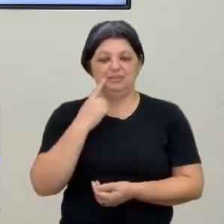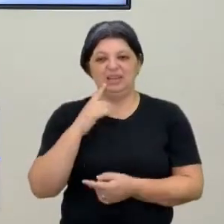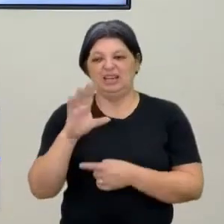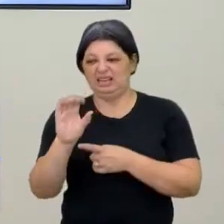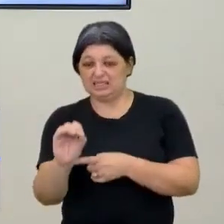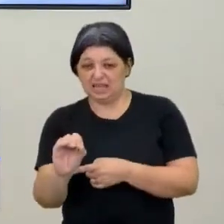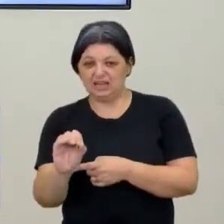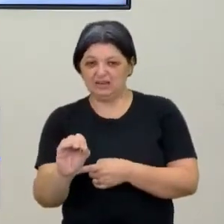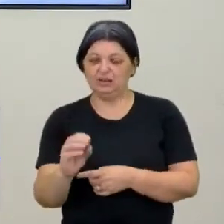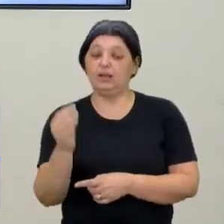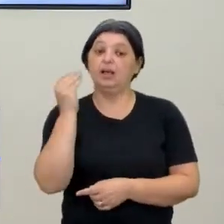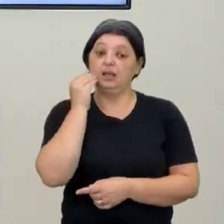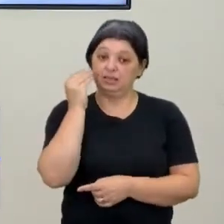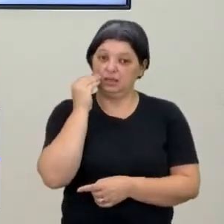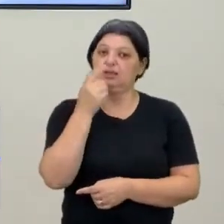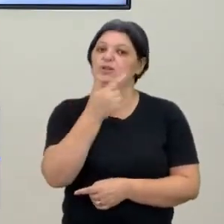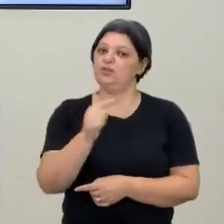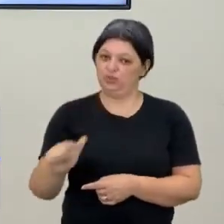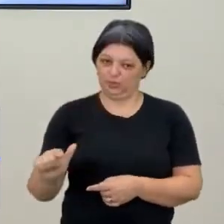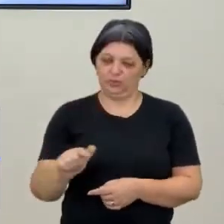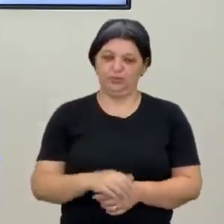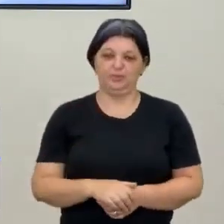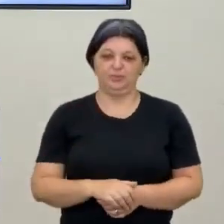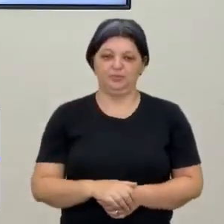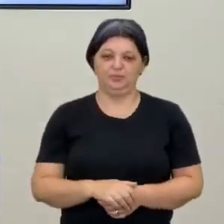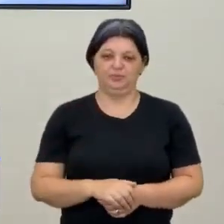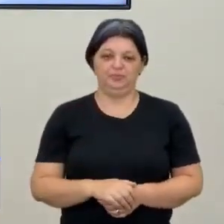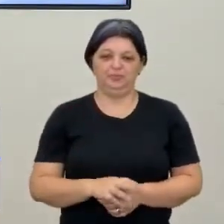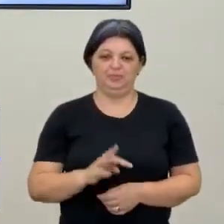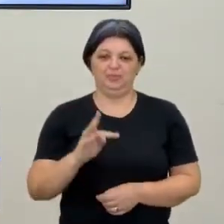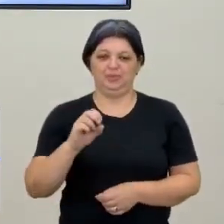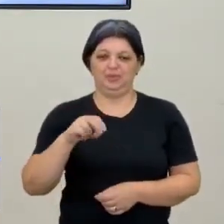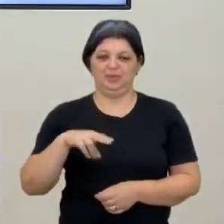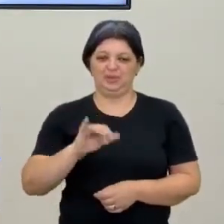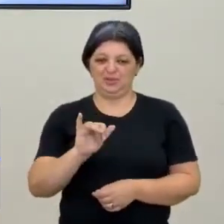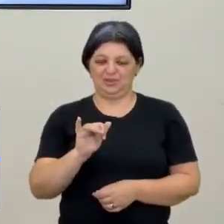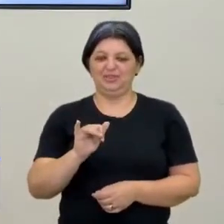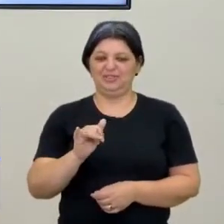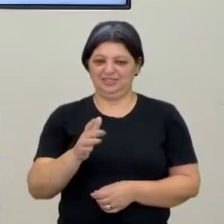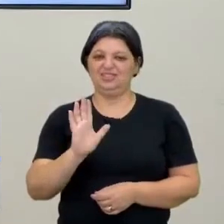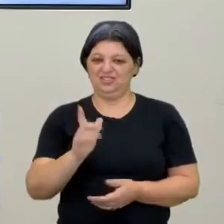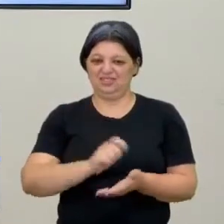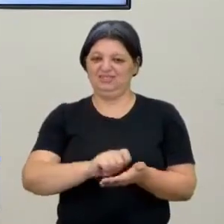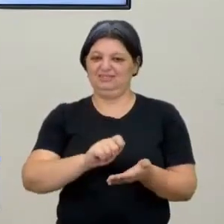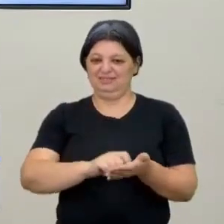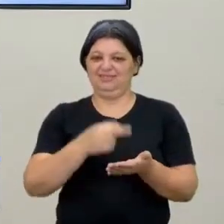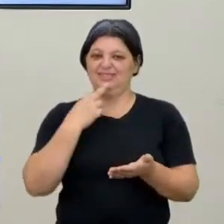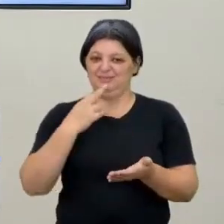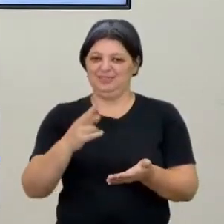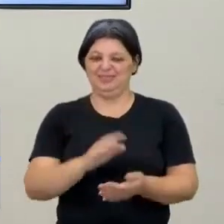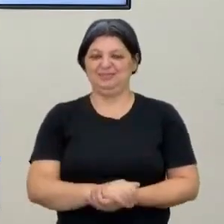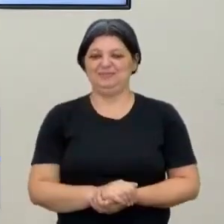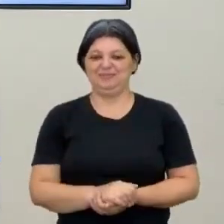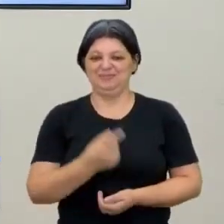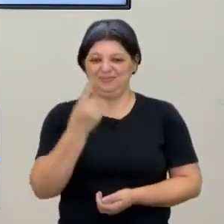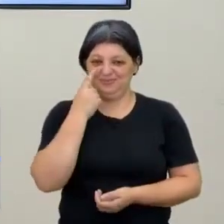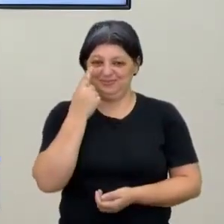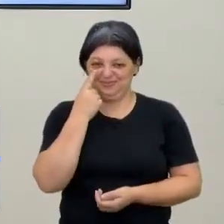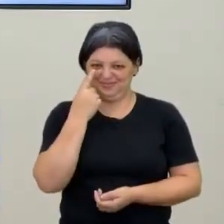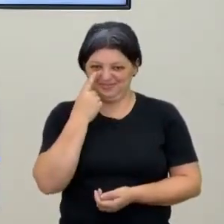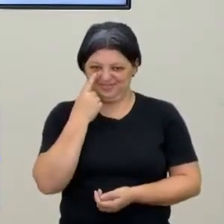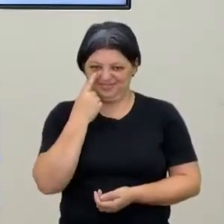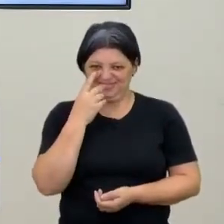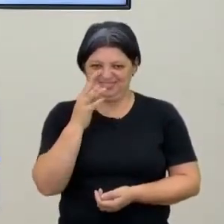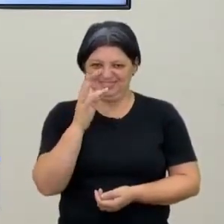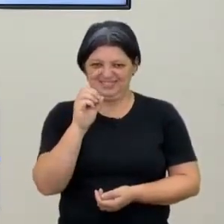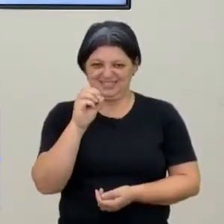Tenta fazer de novo a conta, a gente vai voltar. O Tony aqui já fez a conta dele, né? Me mostrou aqui o caderninho. Vamos ver se o Tom acertou